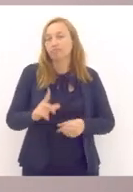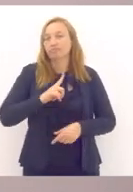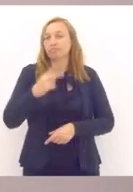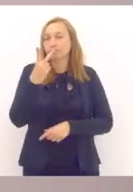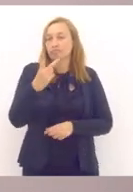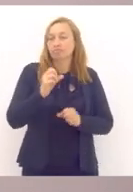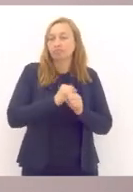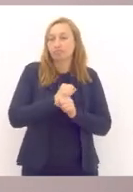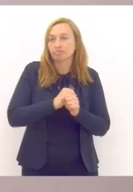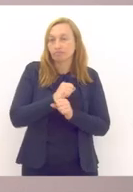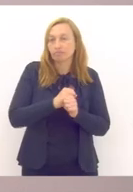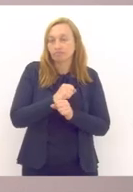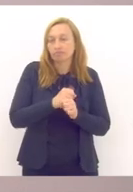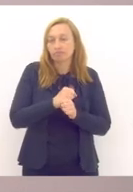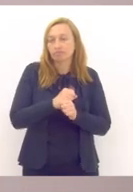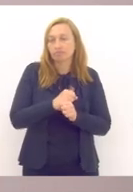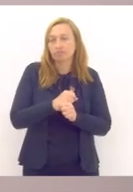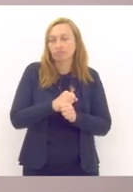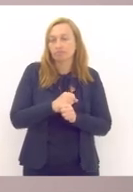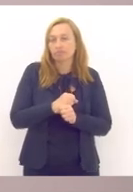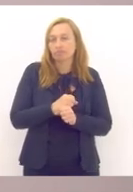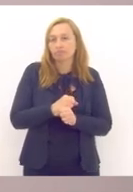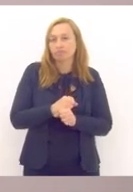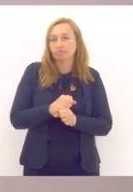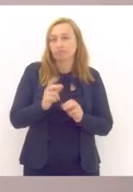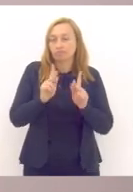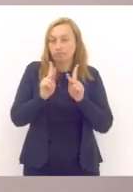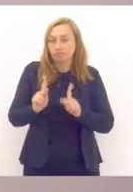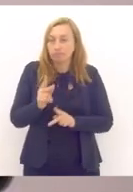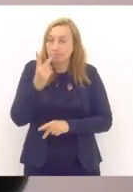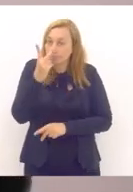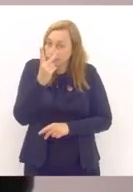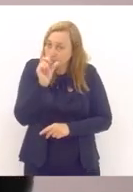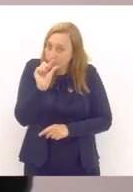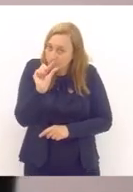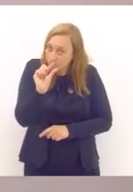paz, foi isso que a gente teve, vamos falar a verdade. Só um pouquinho,